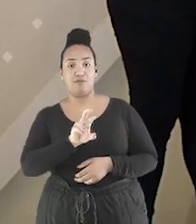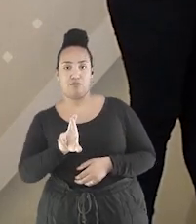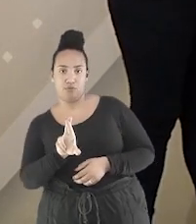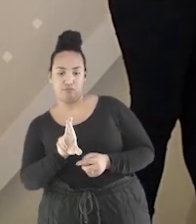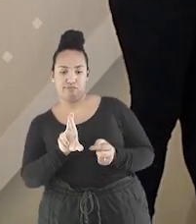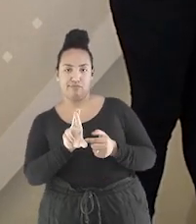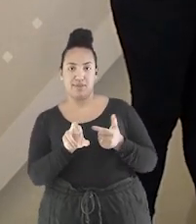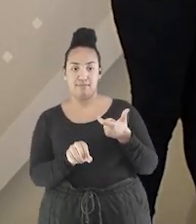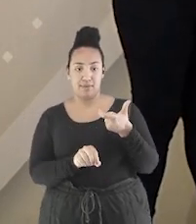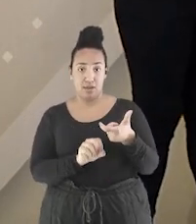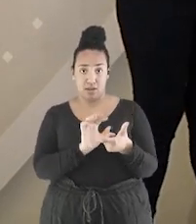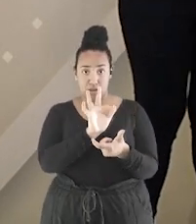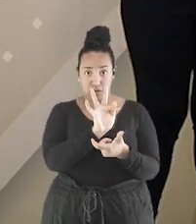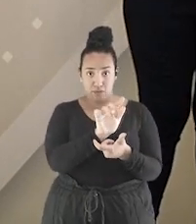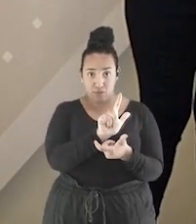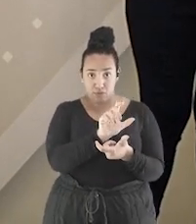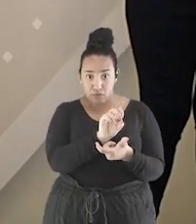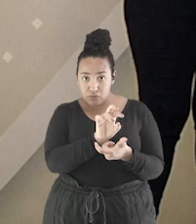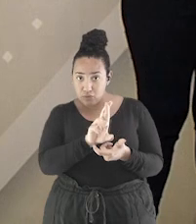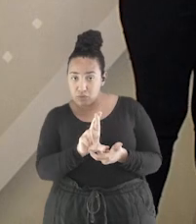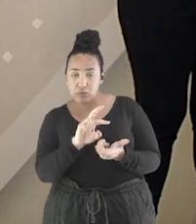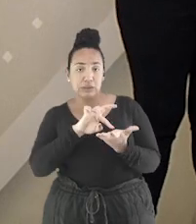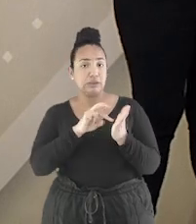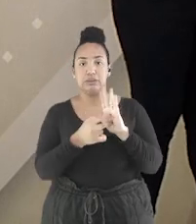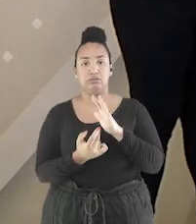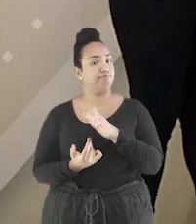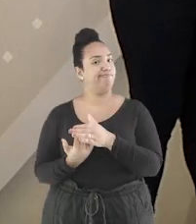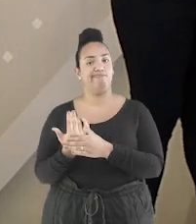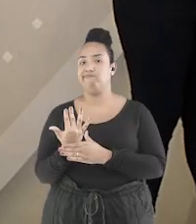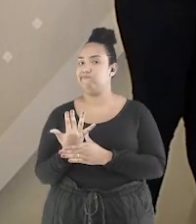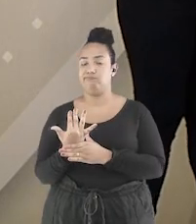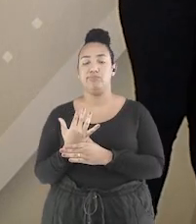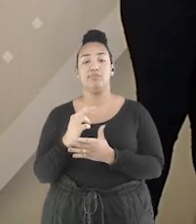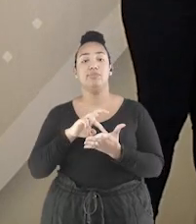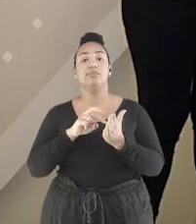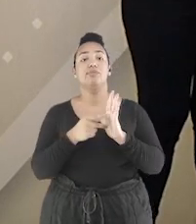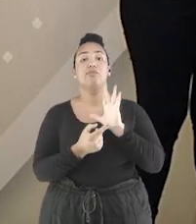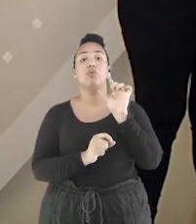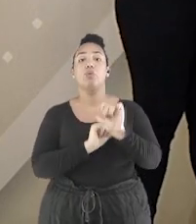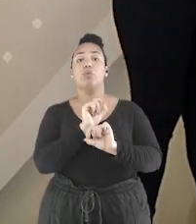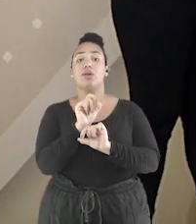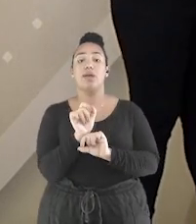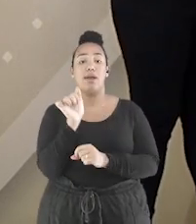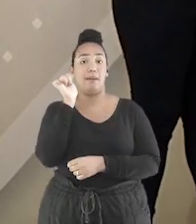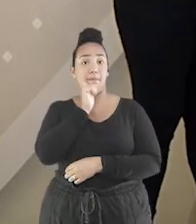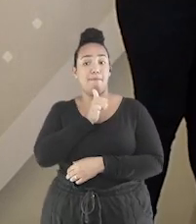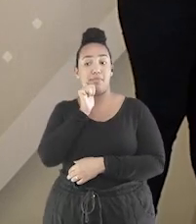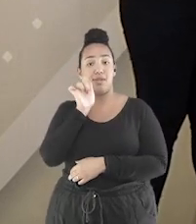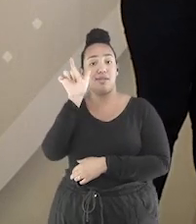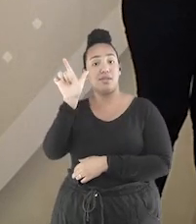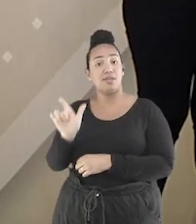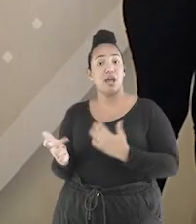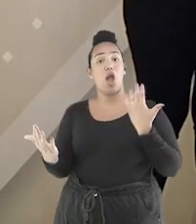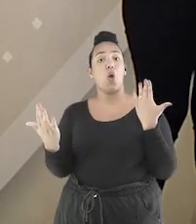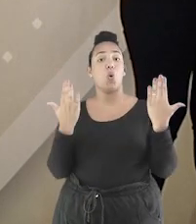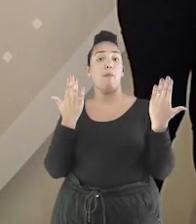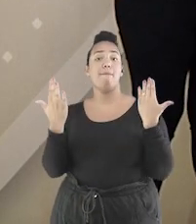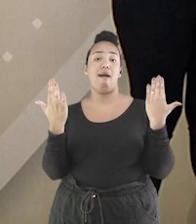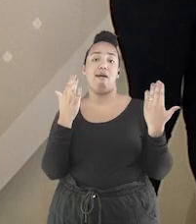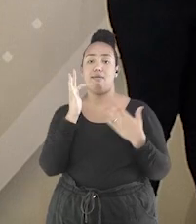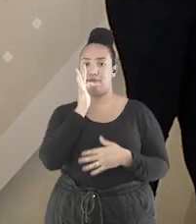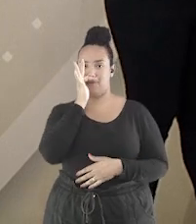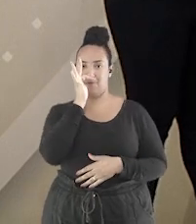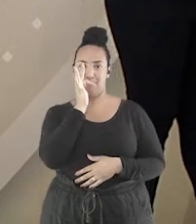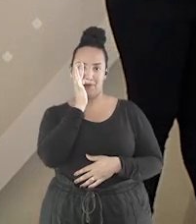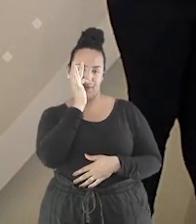tem um significado real de uma planta. Nós temos uma afirmação na qual a Joana, a menina, ela é comparada a uma